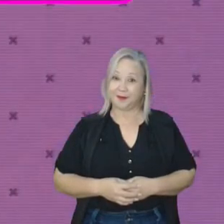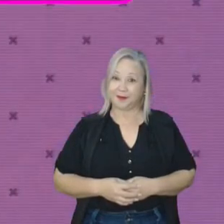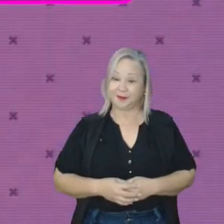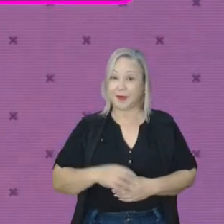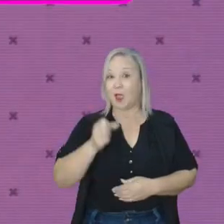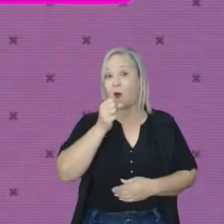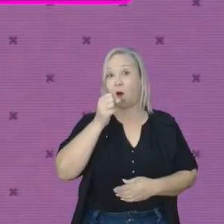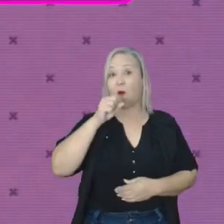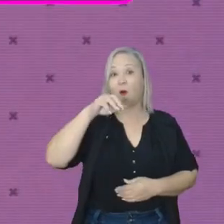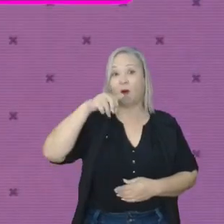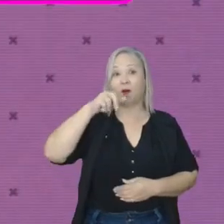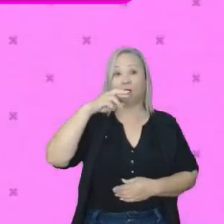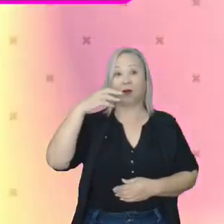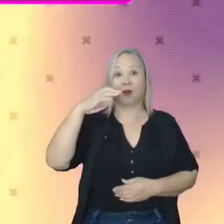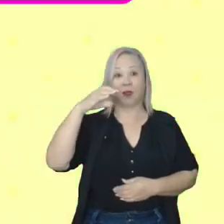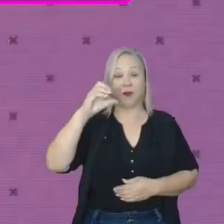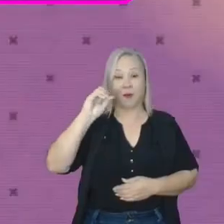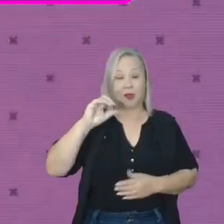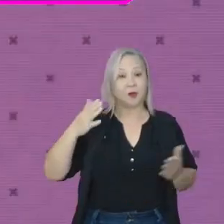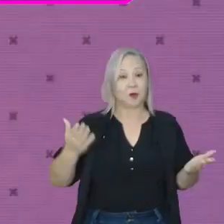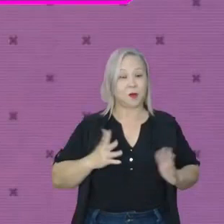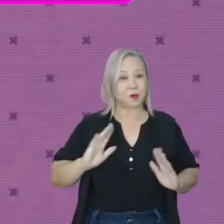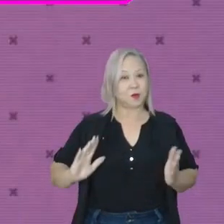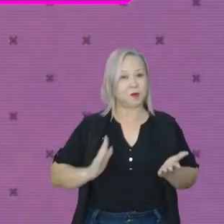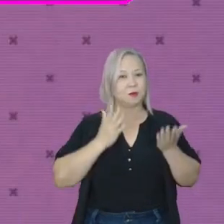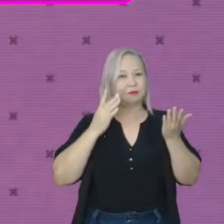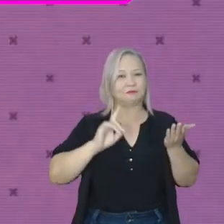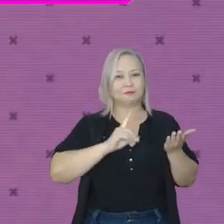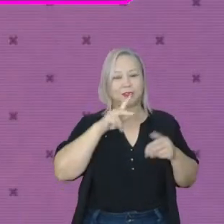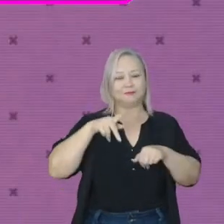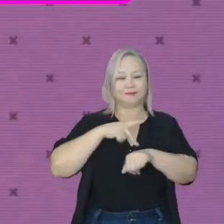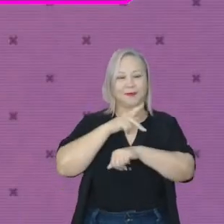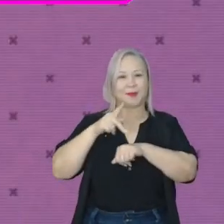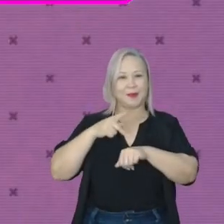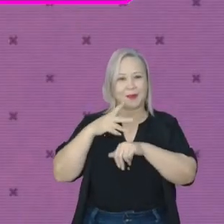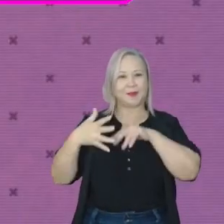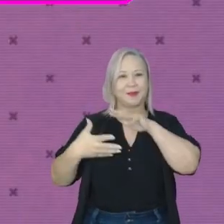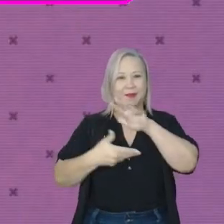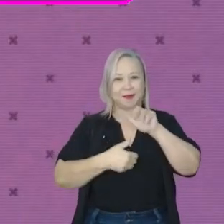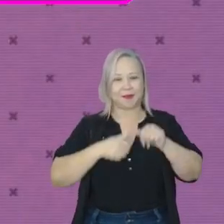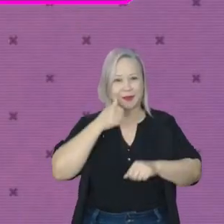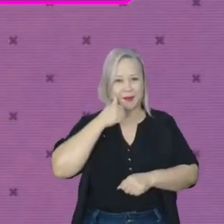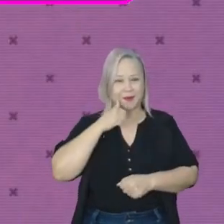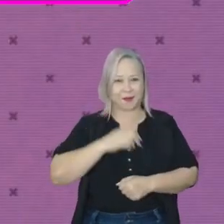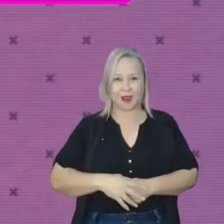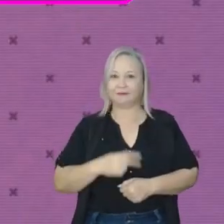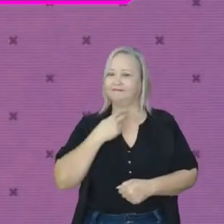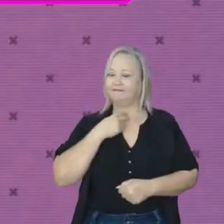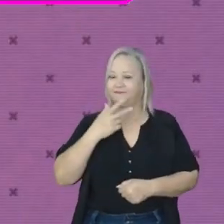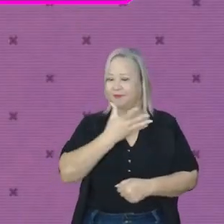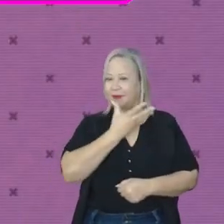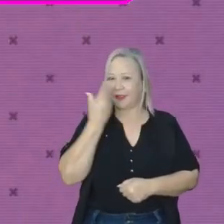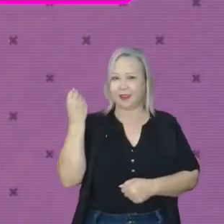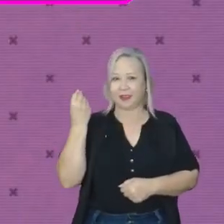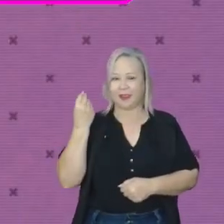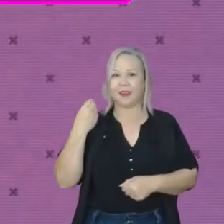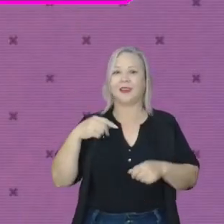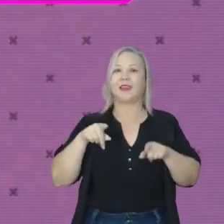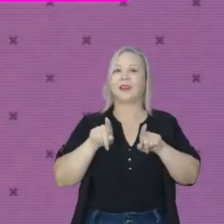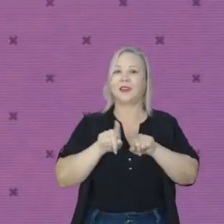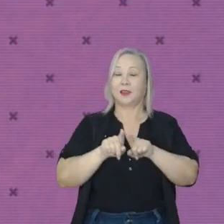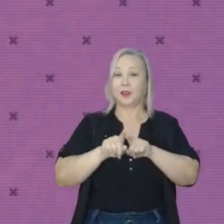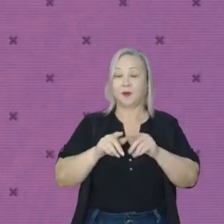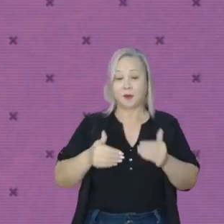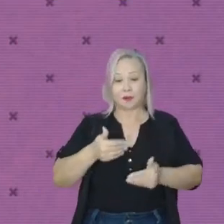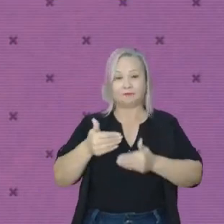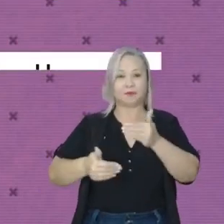8 de março. Hoje comemoramos o Dia Internacional da Mulher. Não podemos esquecer que, mesmo com todos os